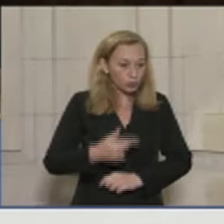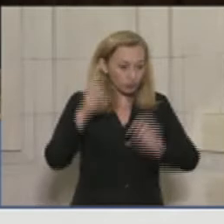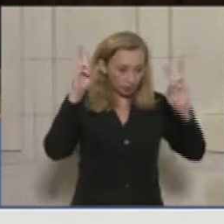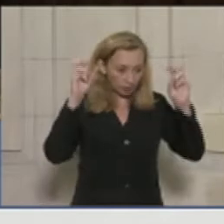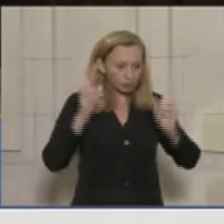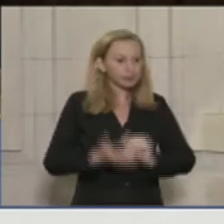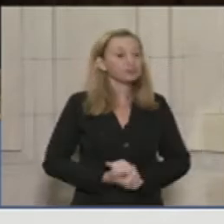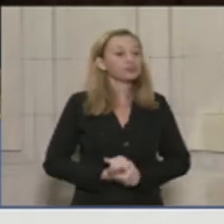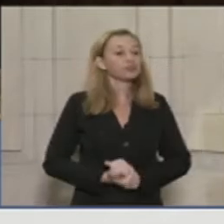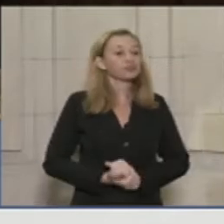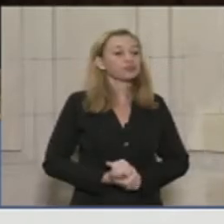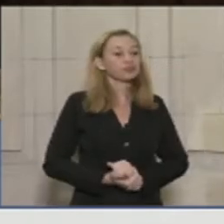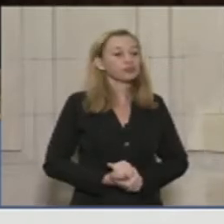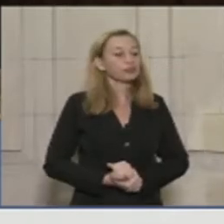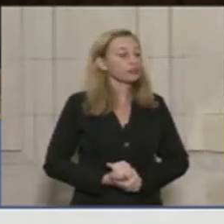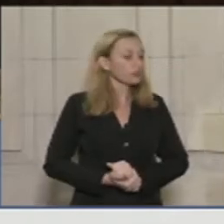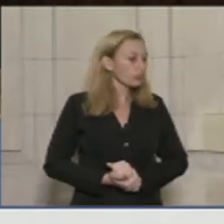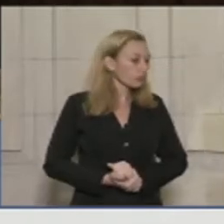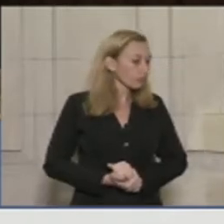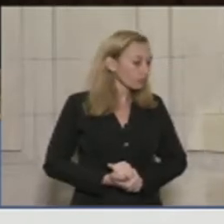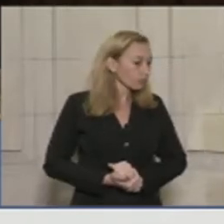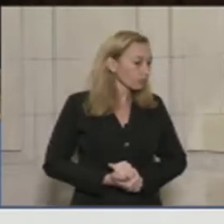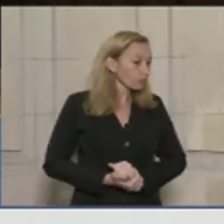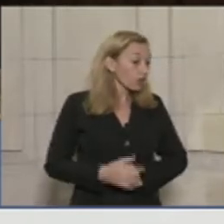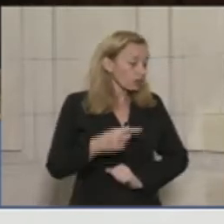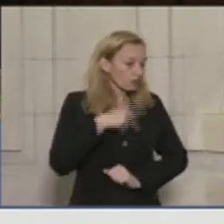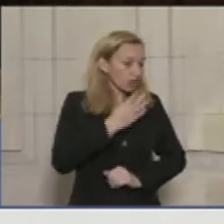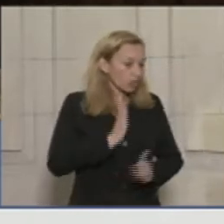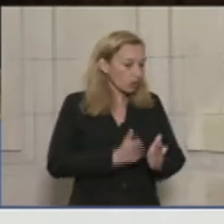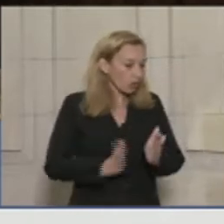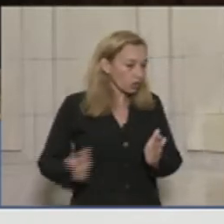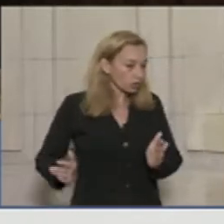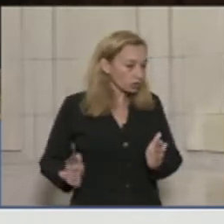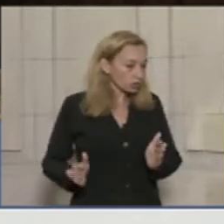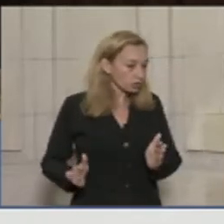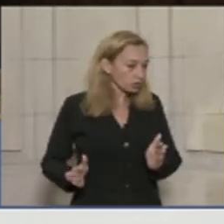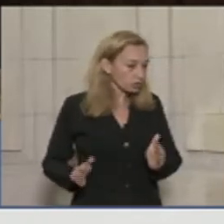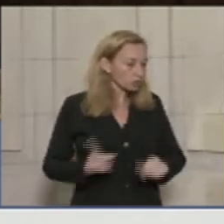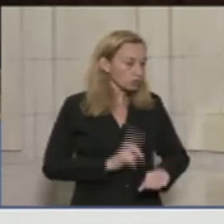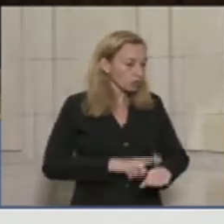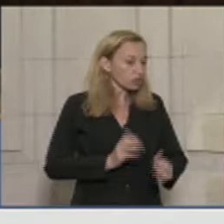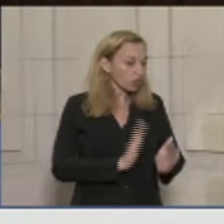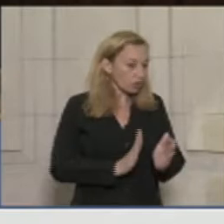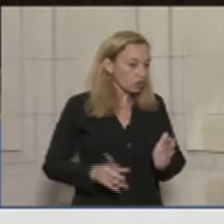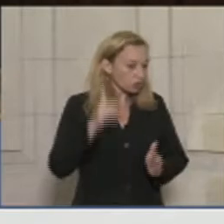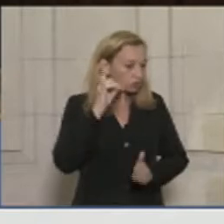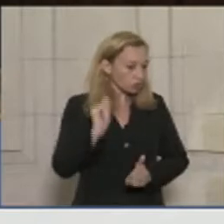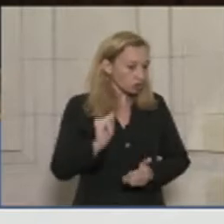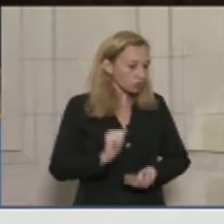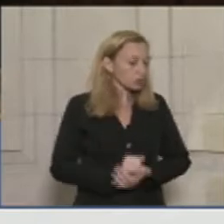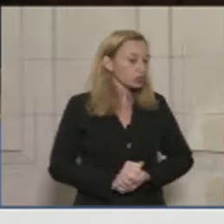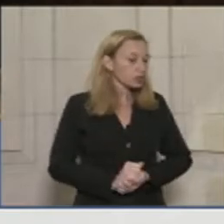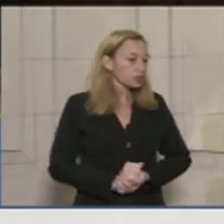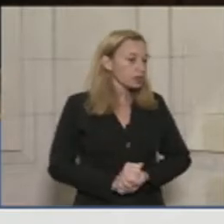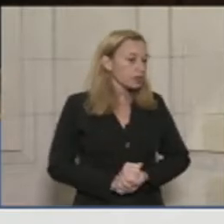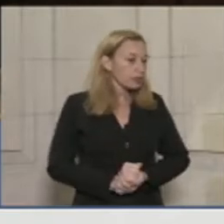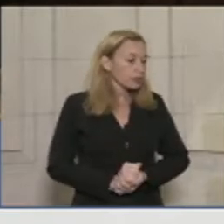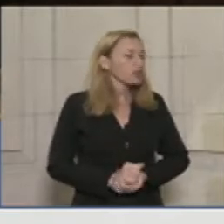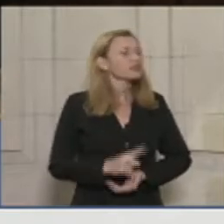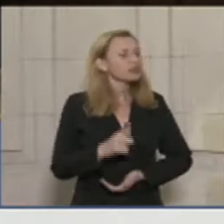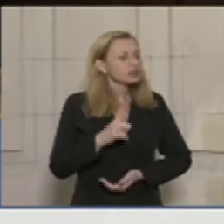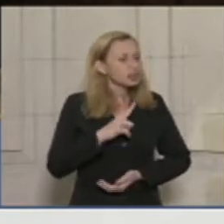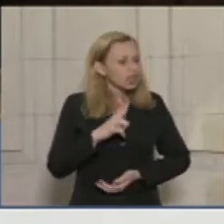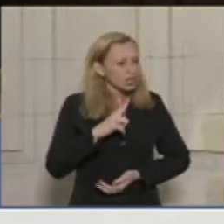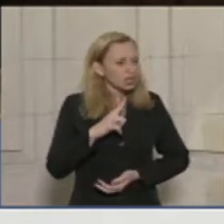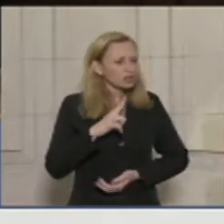tempo, falei na questão de ordem durante a ordem do dia. Nós temos